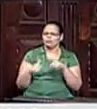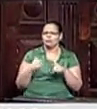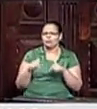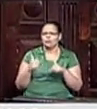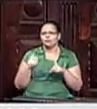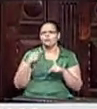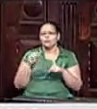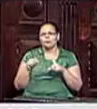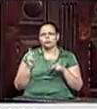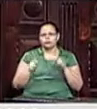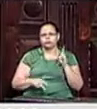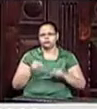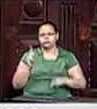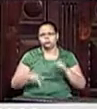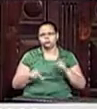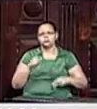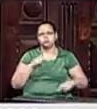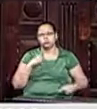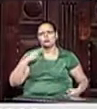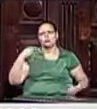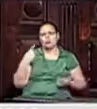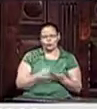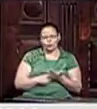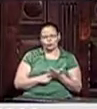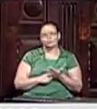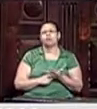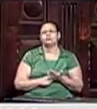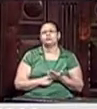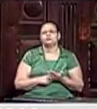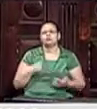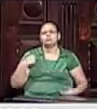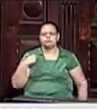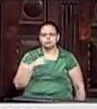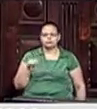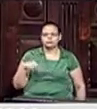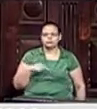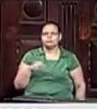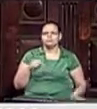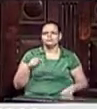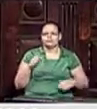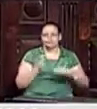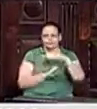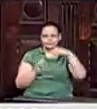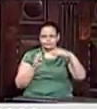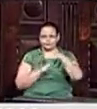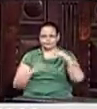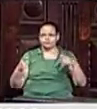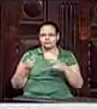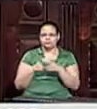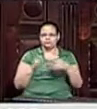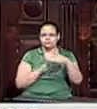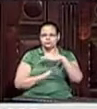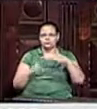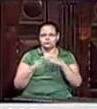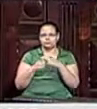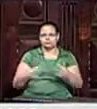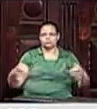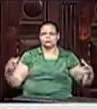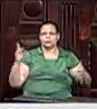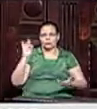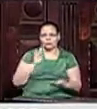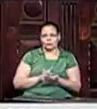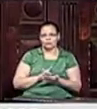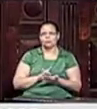setores populares, que têm compromisso com os pequenos e médios empresários. Porque, na realidade,